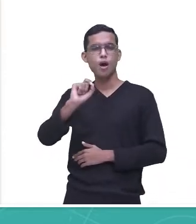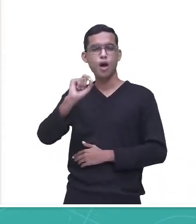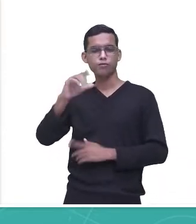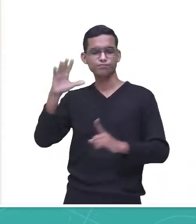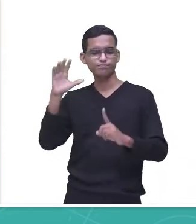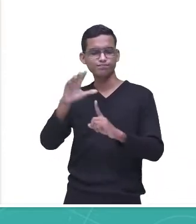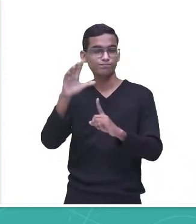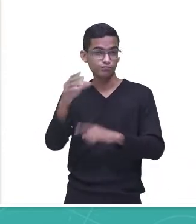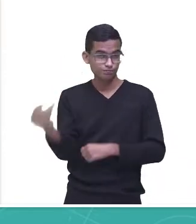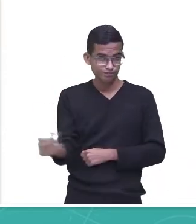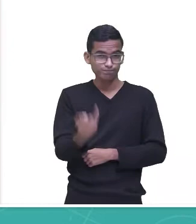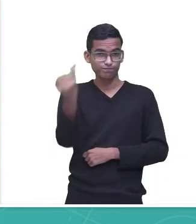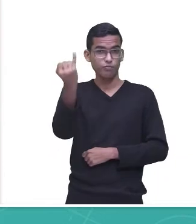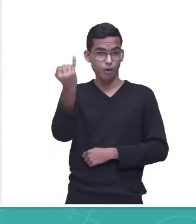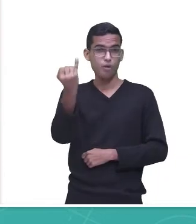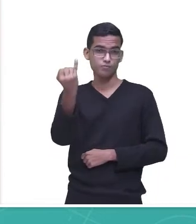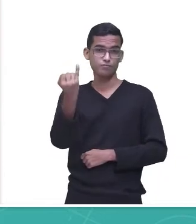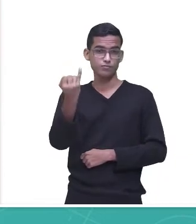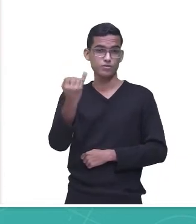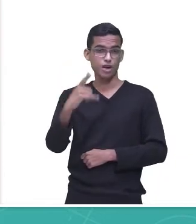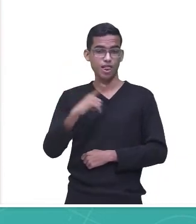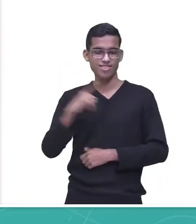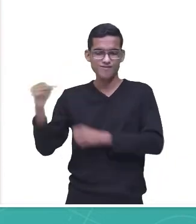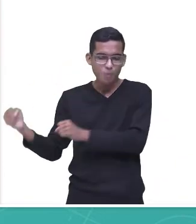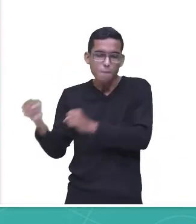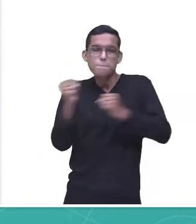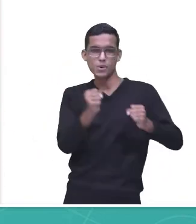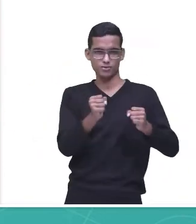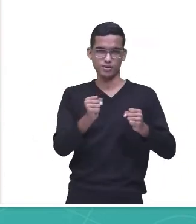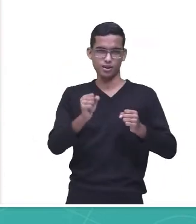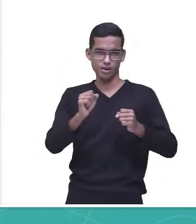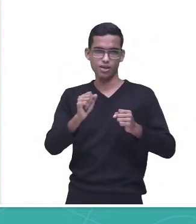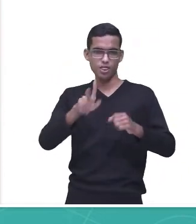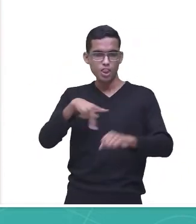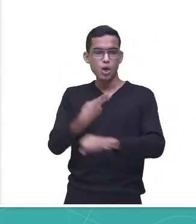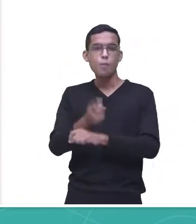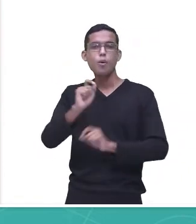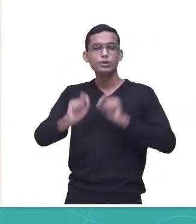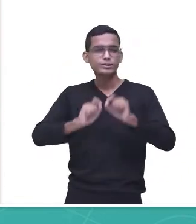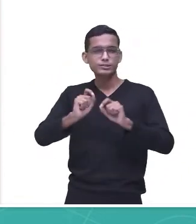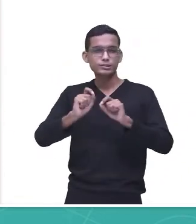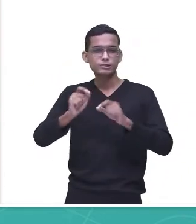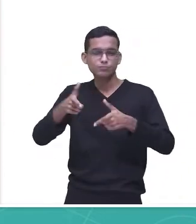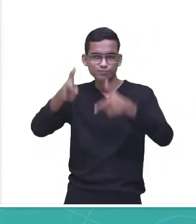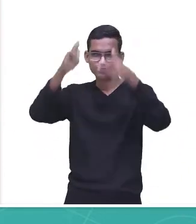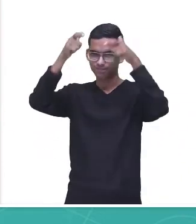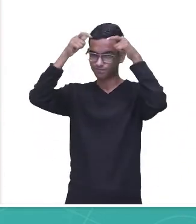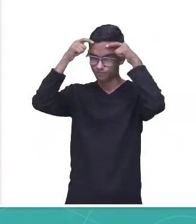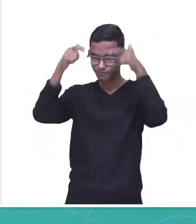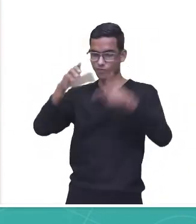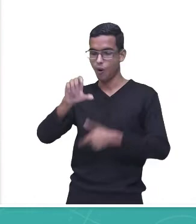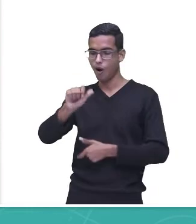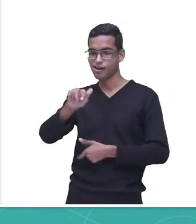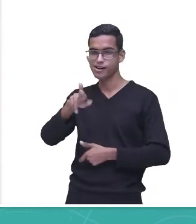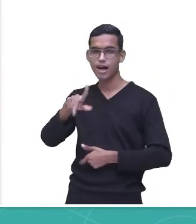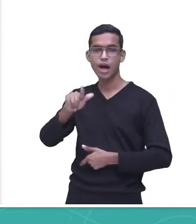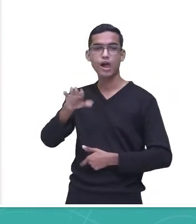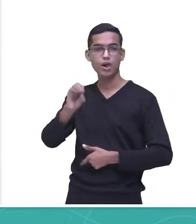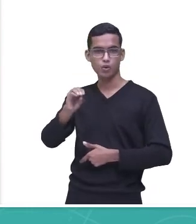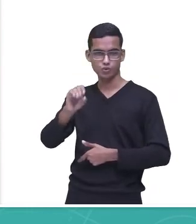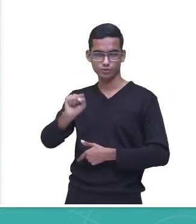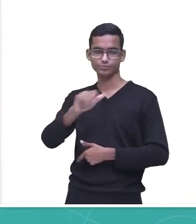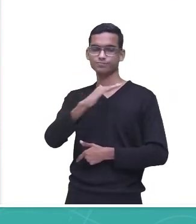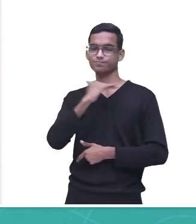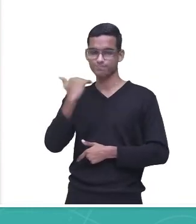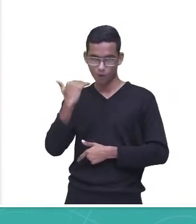com a morte de Carlos Magno, que teve um império muito grande na Europa, e ela se fortaleceu